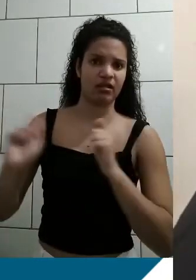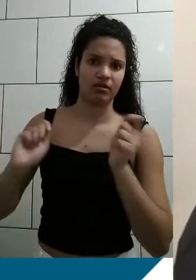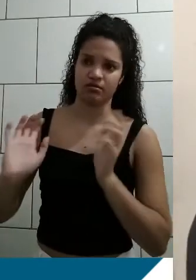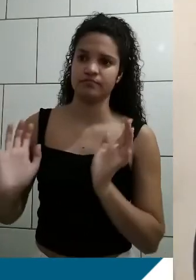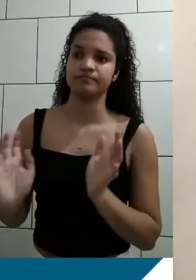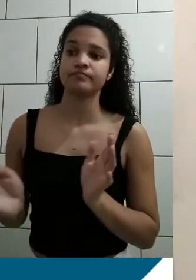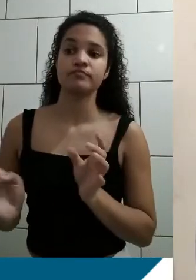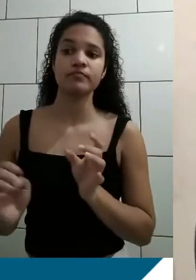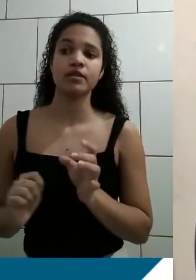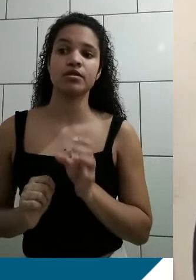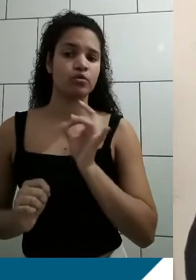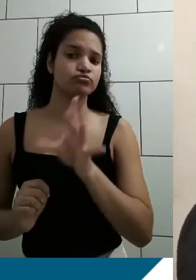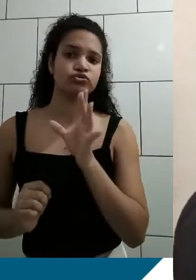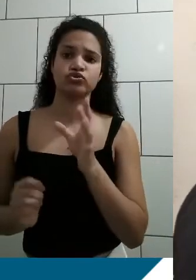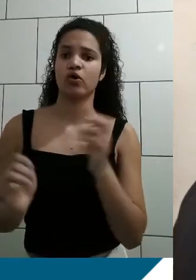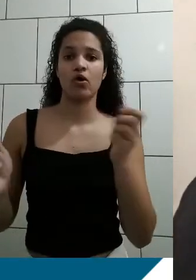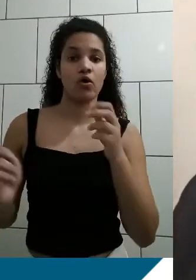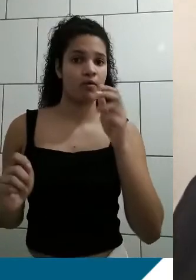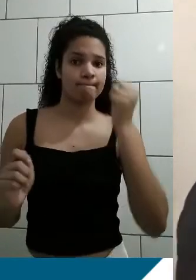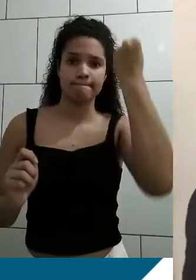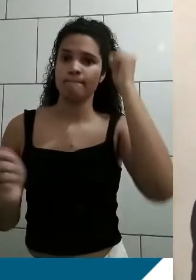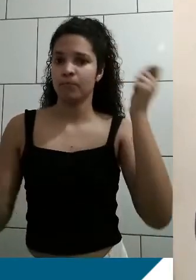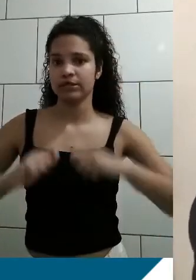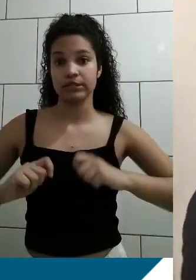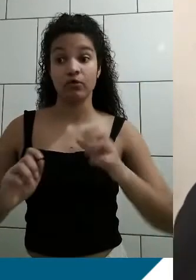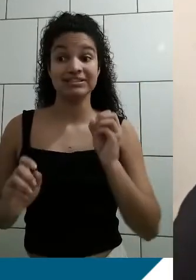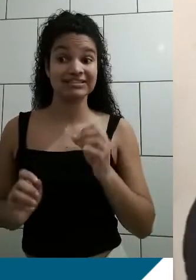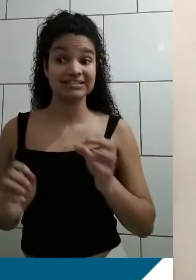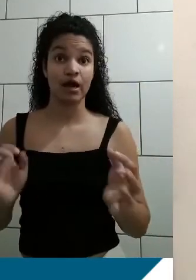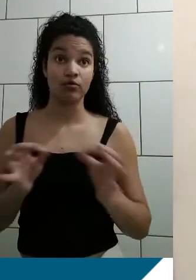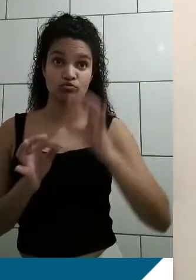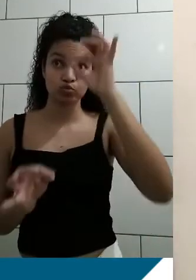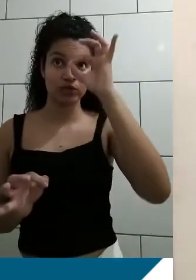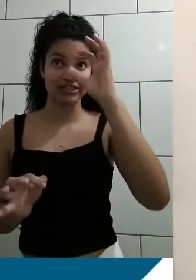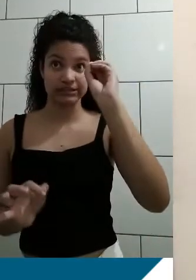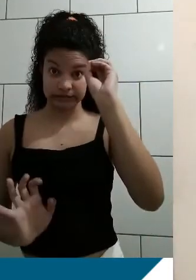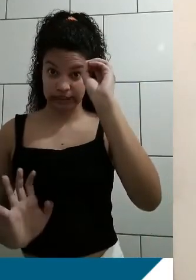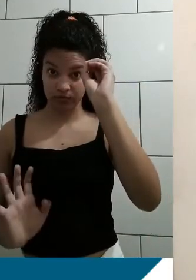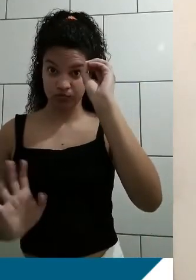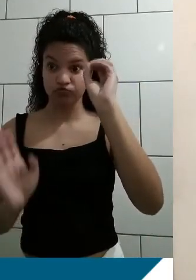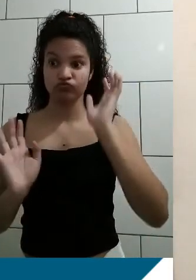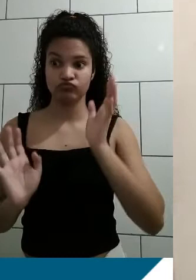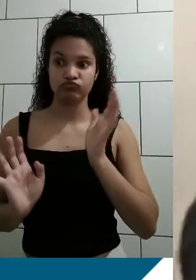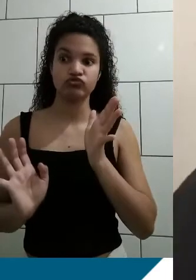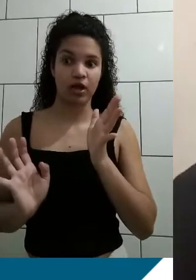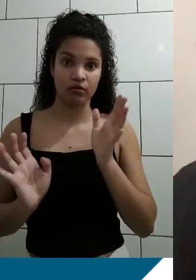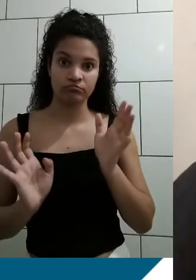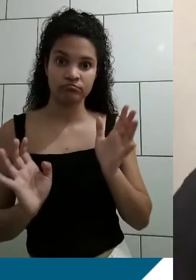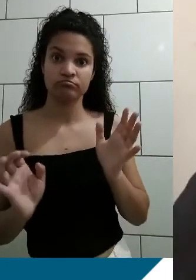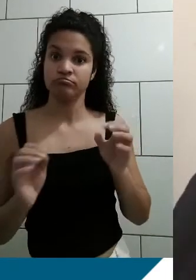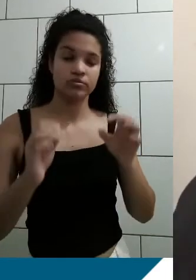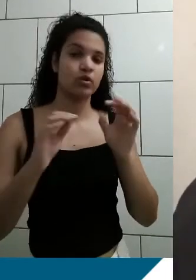zero, né, ou seja, depois de todo o processo ali, eu só possuo velocidade, né? Aquele corpo ali só possui velocidade. E a energia potencial dele